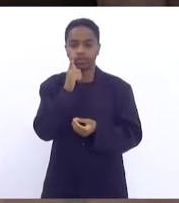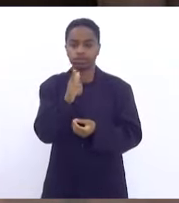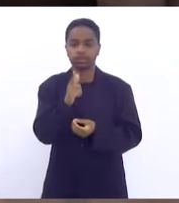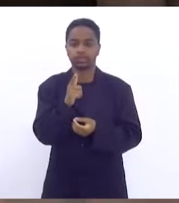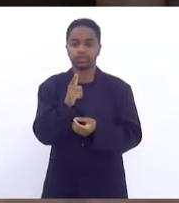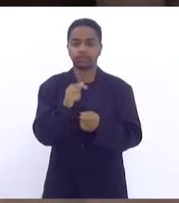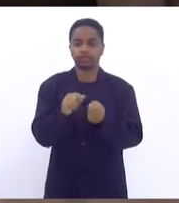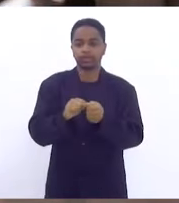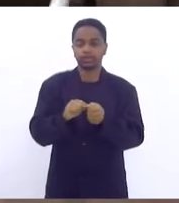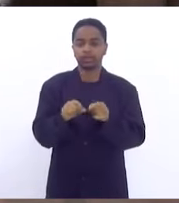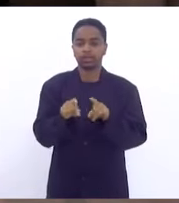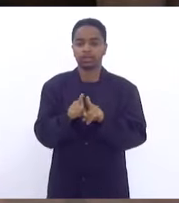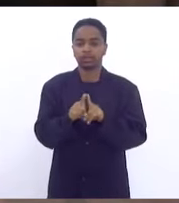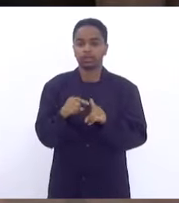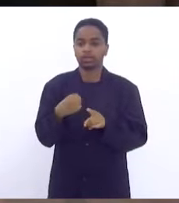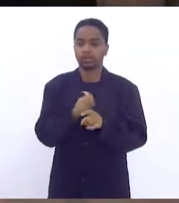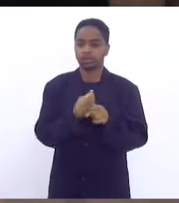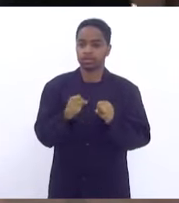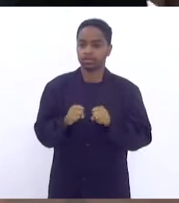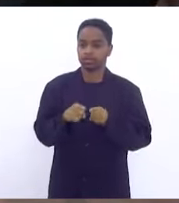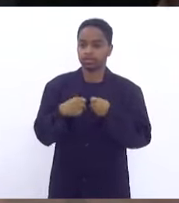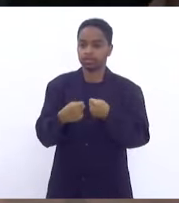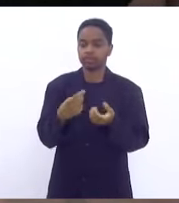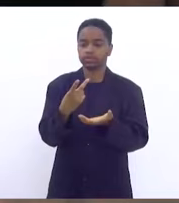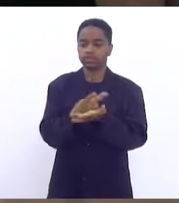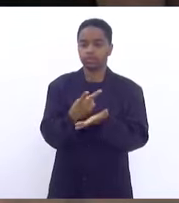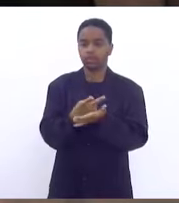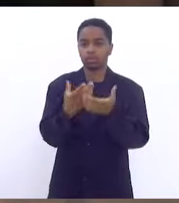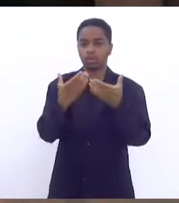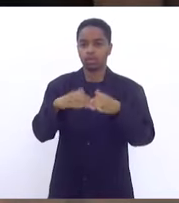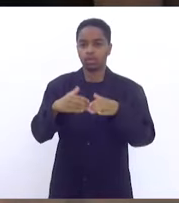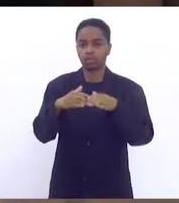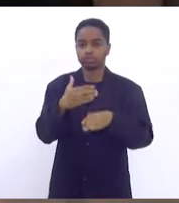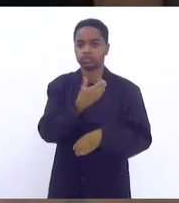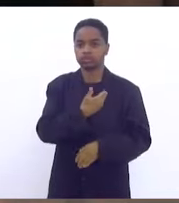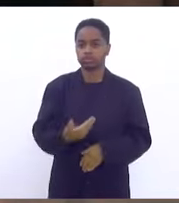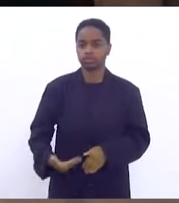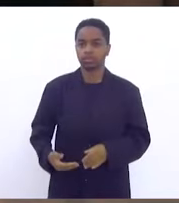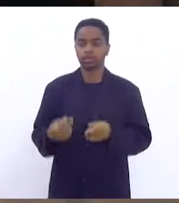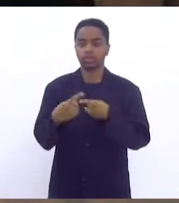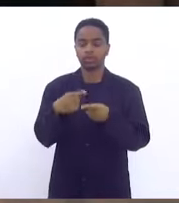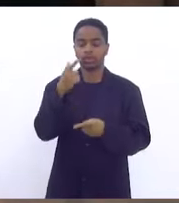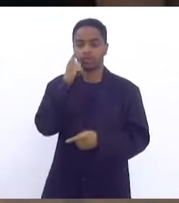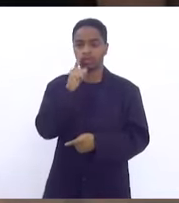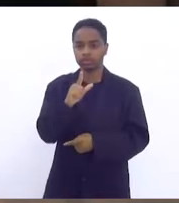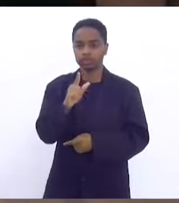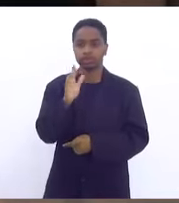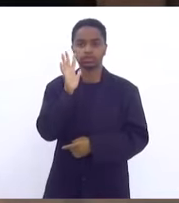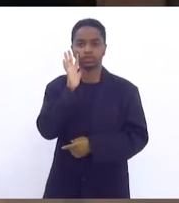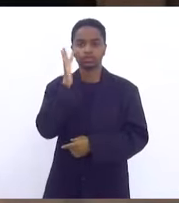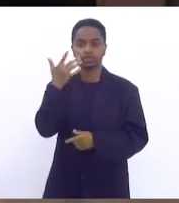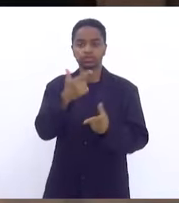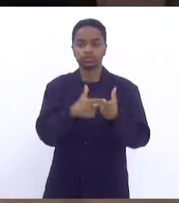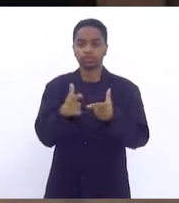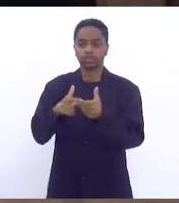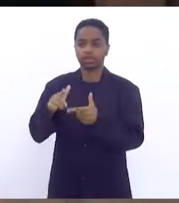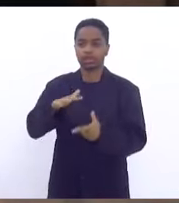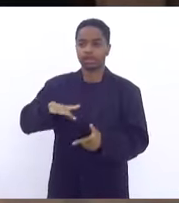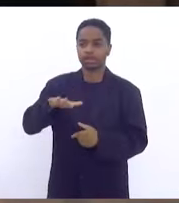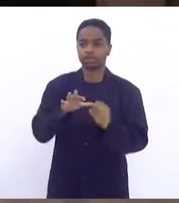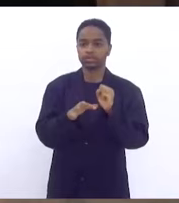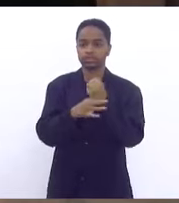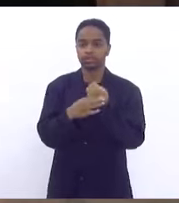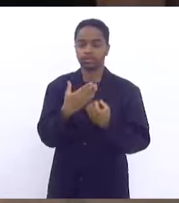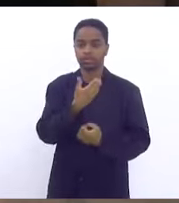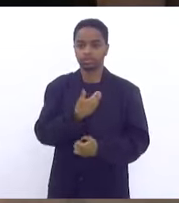a nossa defesa incondicional em prol do concurso público, para que a gente possa suprir, sobretudo, as carreiras da segurança pública, da